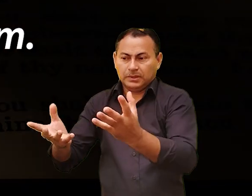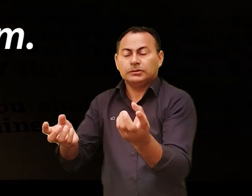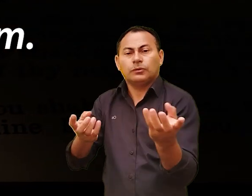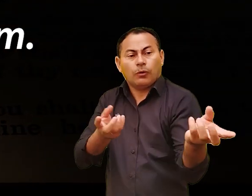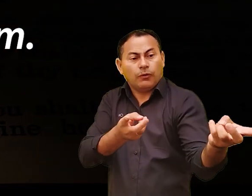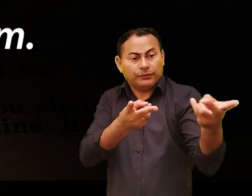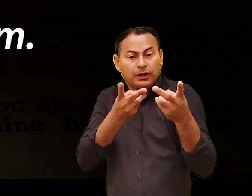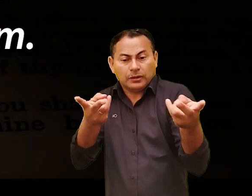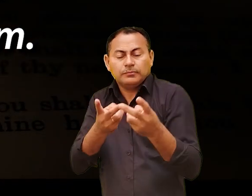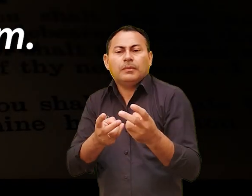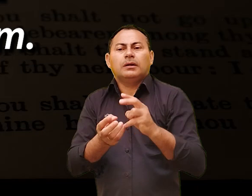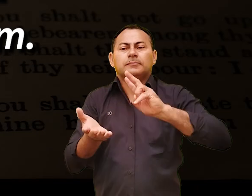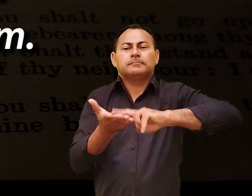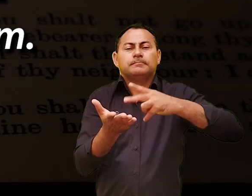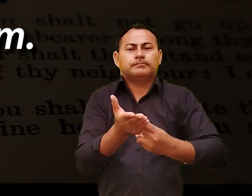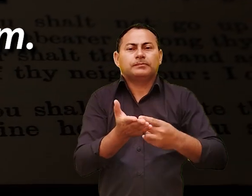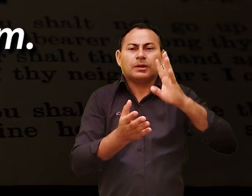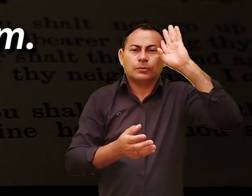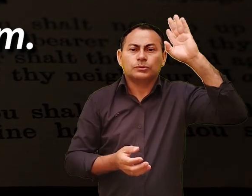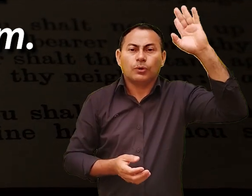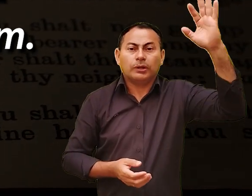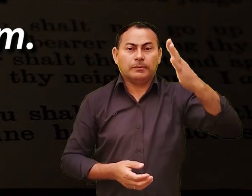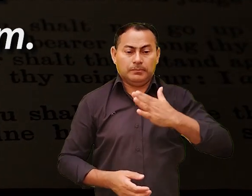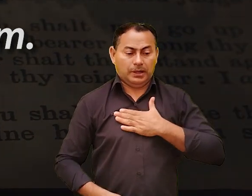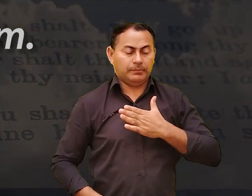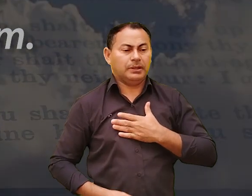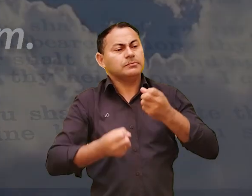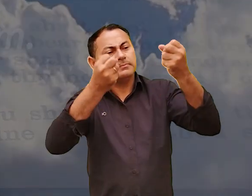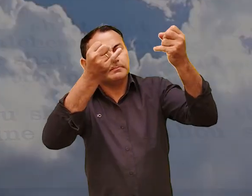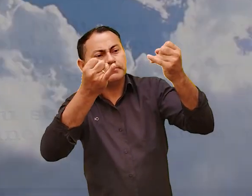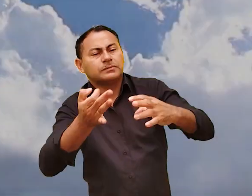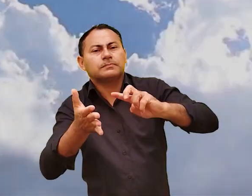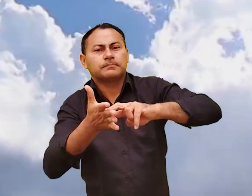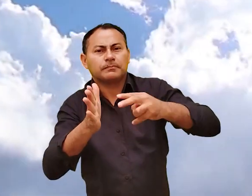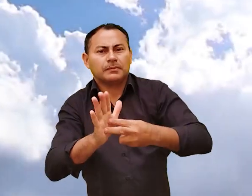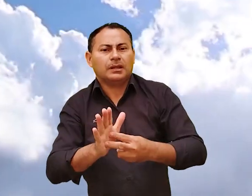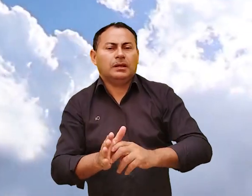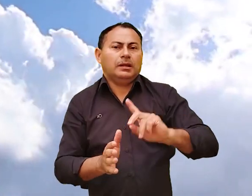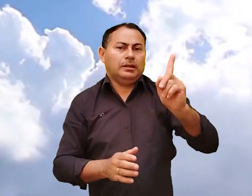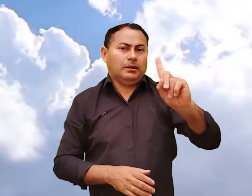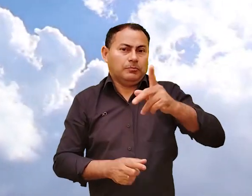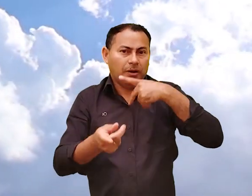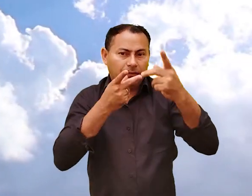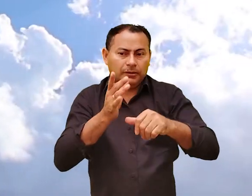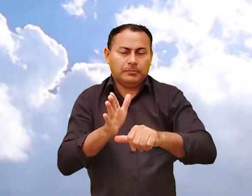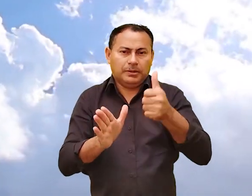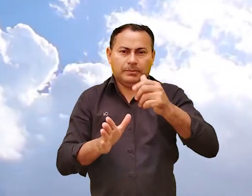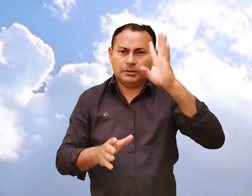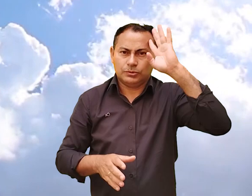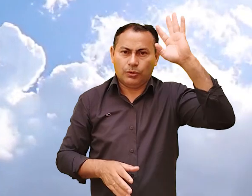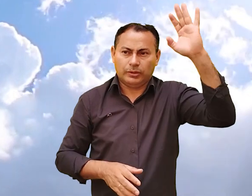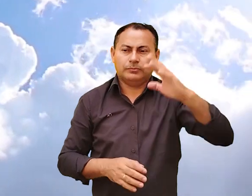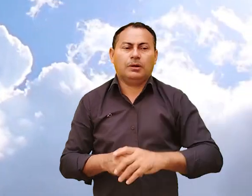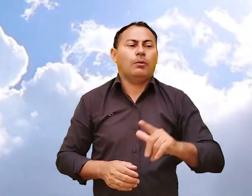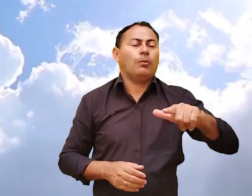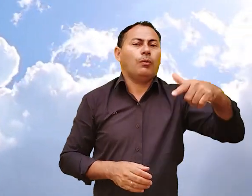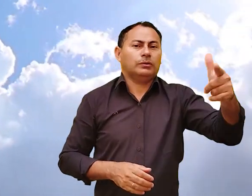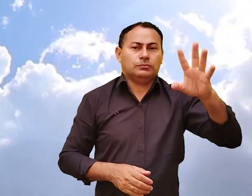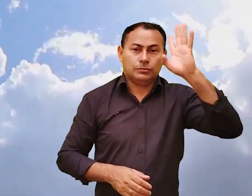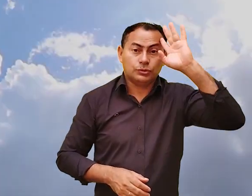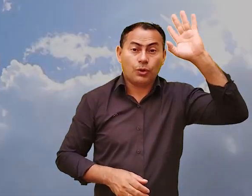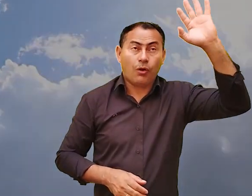à minha presença para interpretarem o sonho para mim. Ele não estava se referindo ao primeiro sonho, mas a um